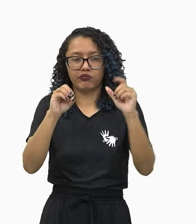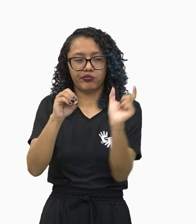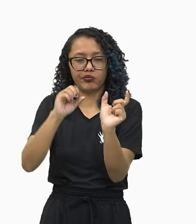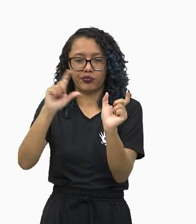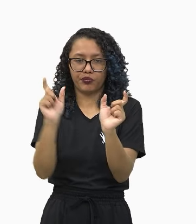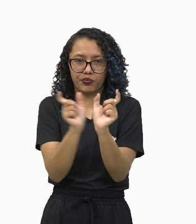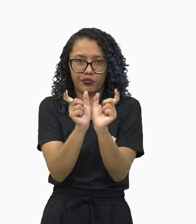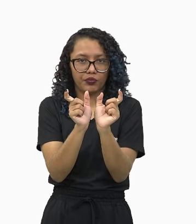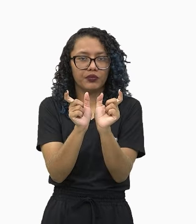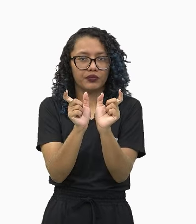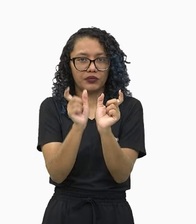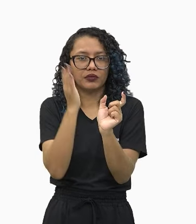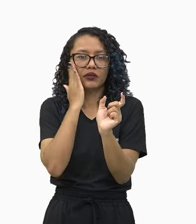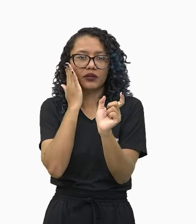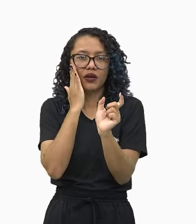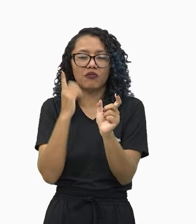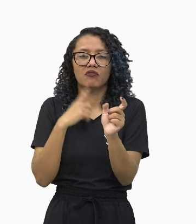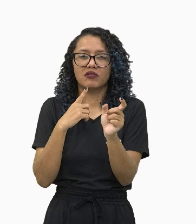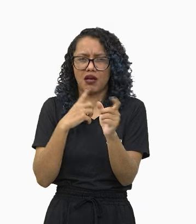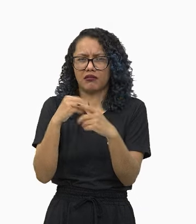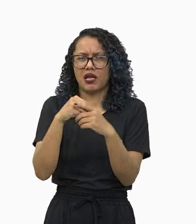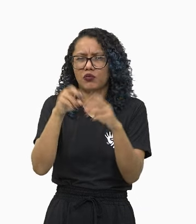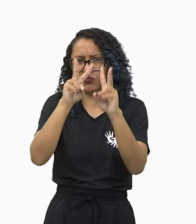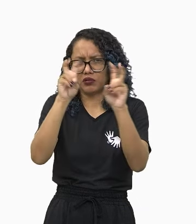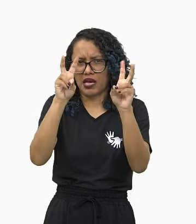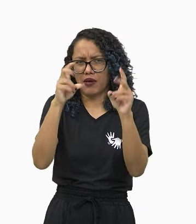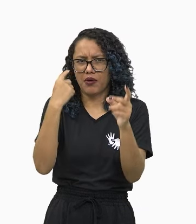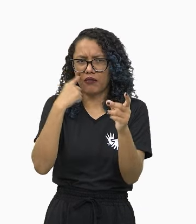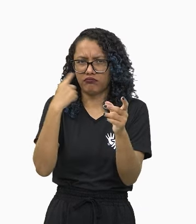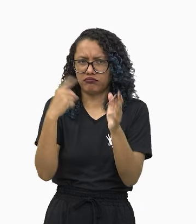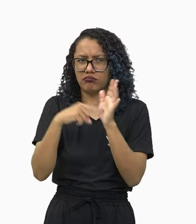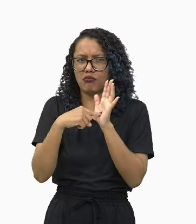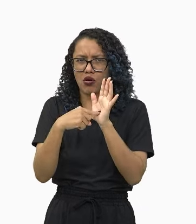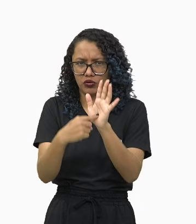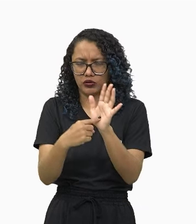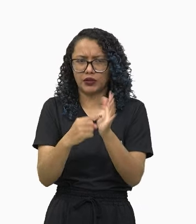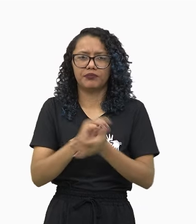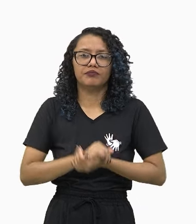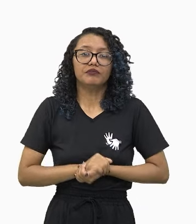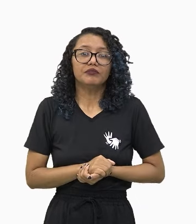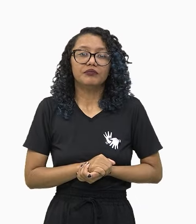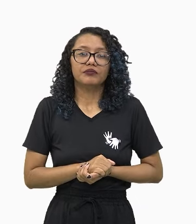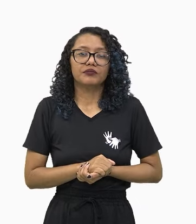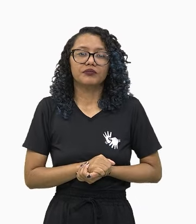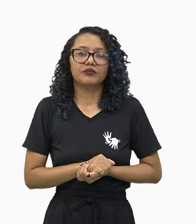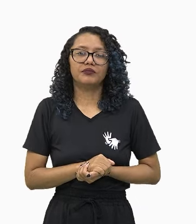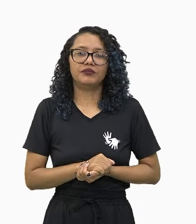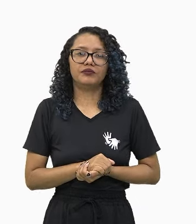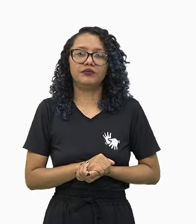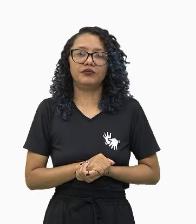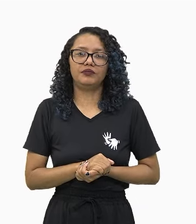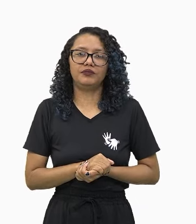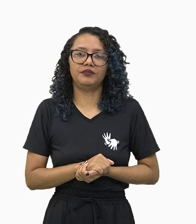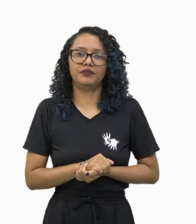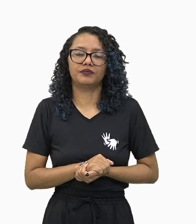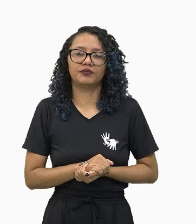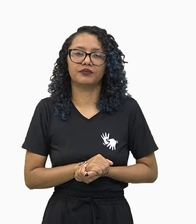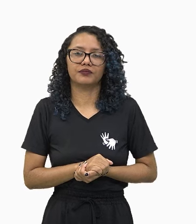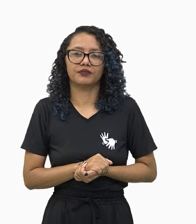nosso título já, né? E aí, nós estamos falando de indicativo. Então, esse